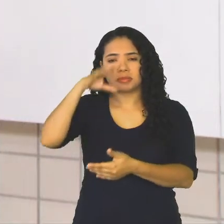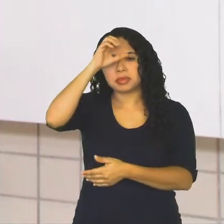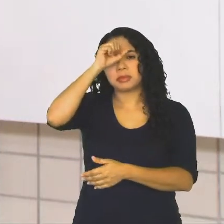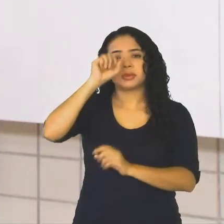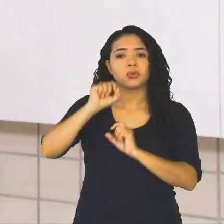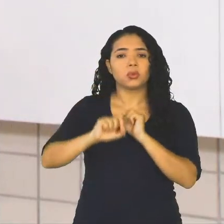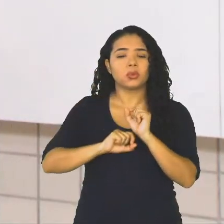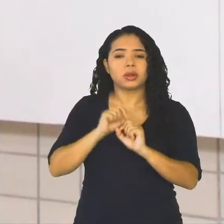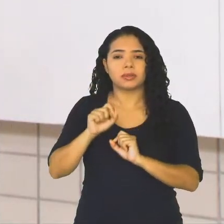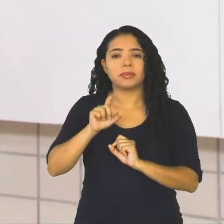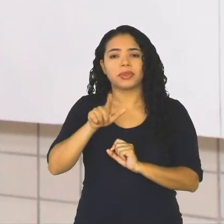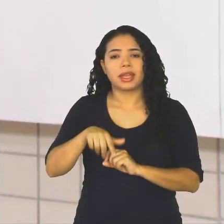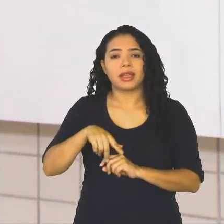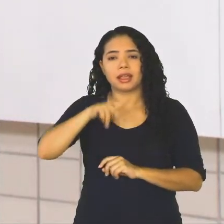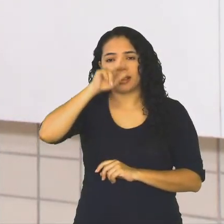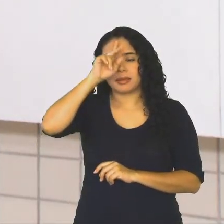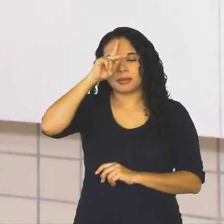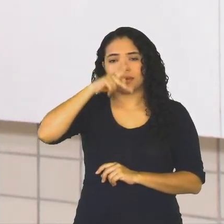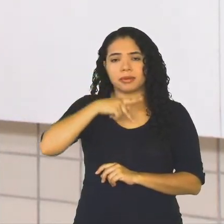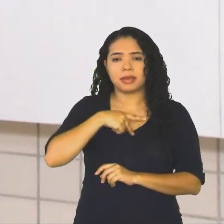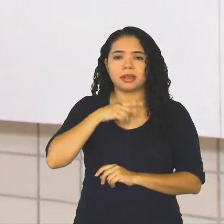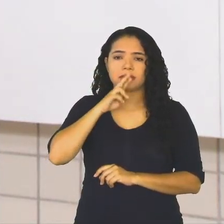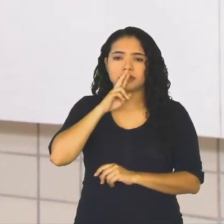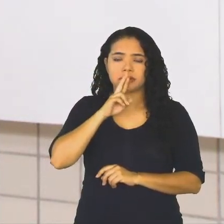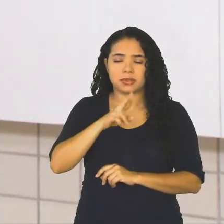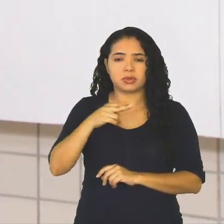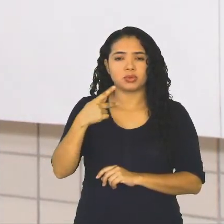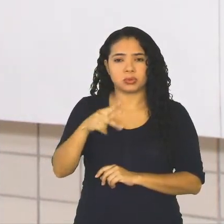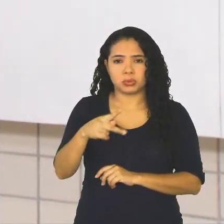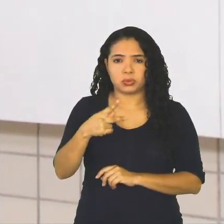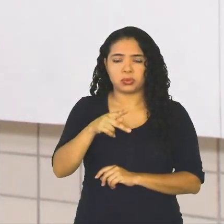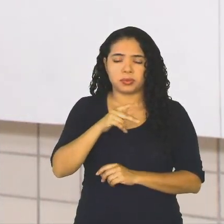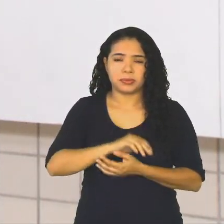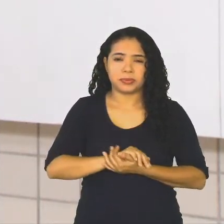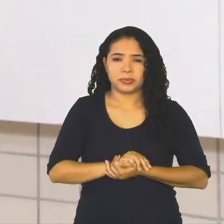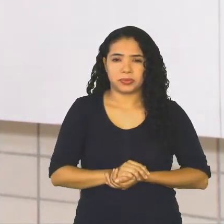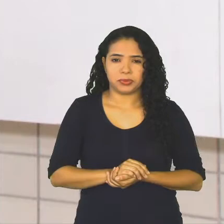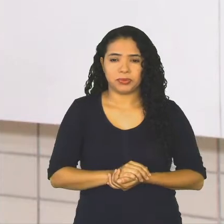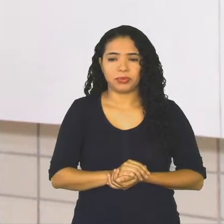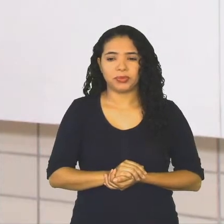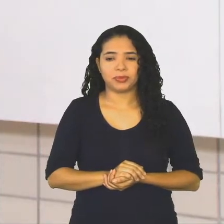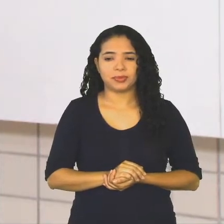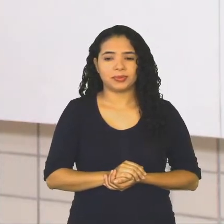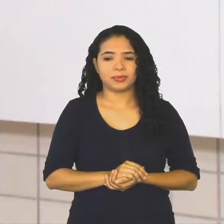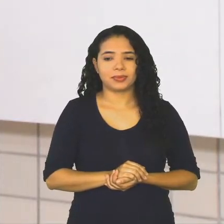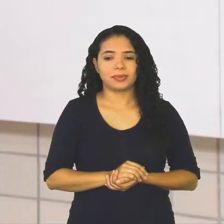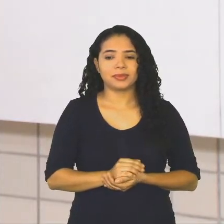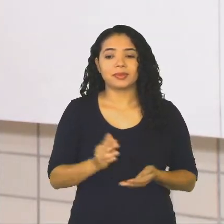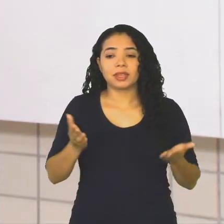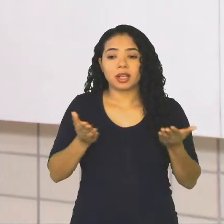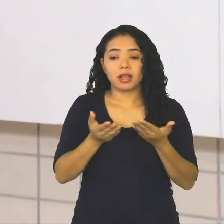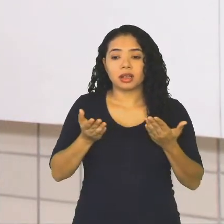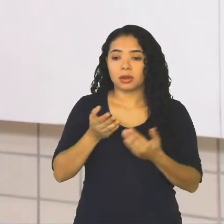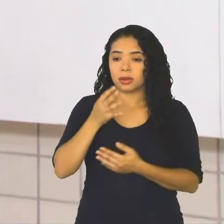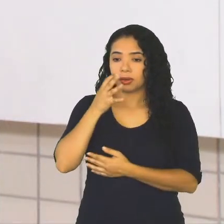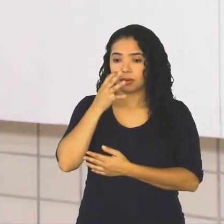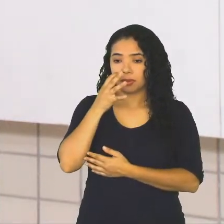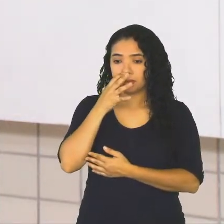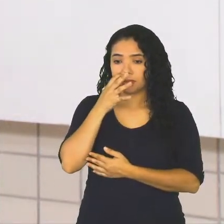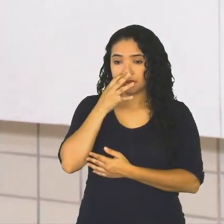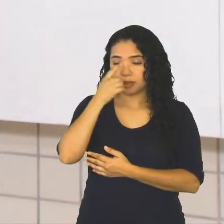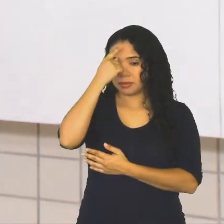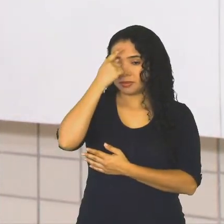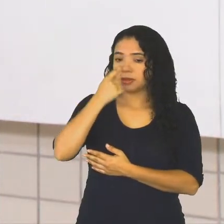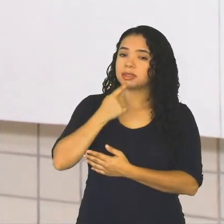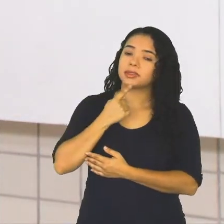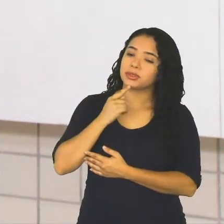É uma resposta pessoal sua, ok? Vamos agora observar um trecho do